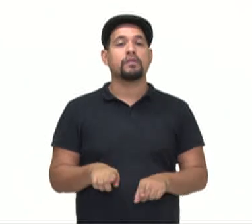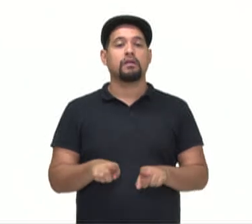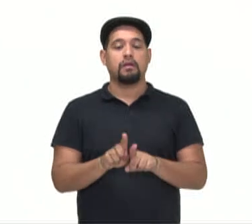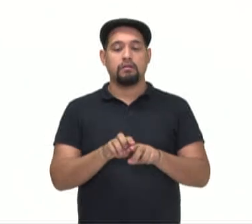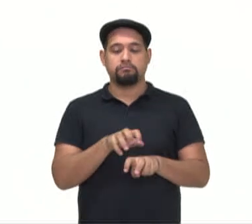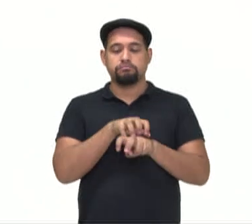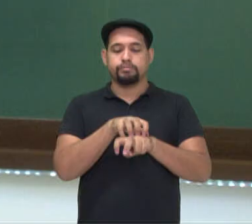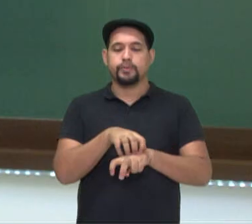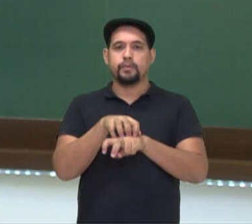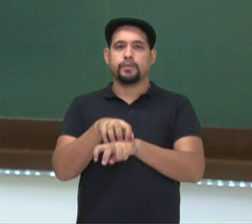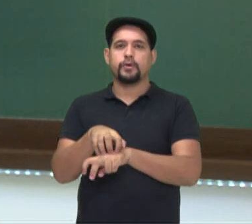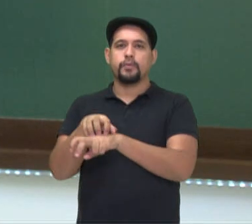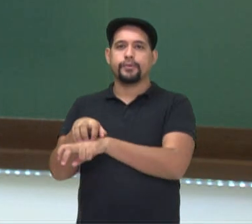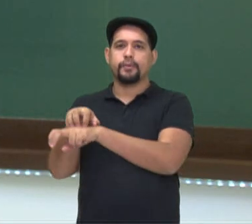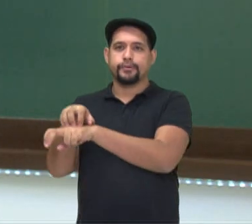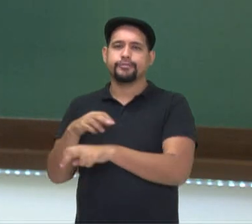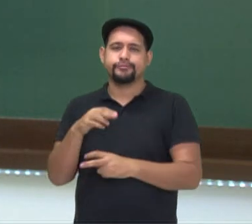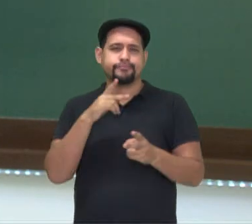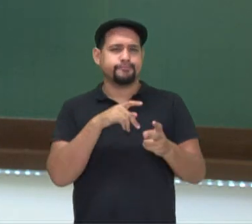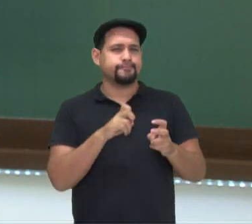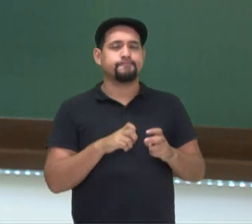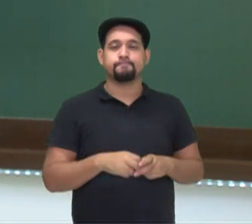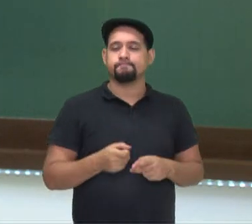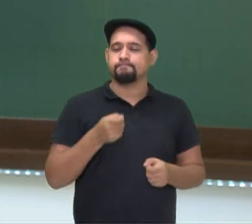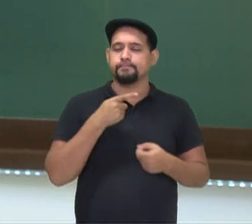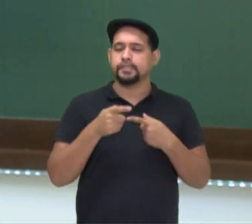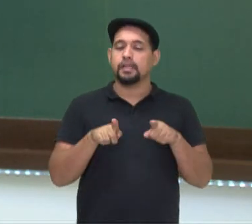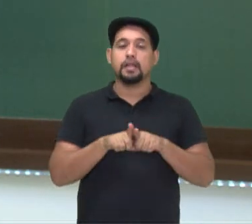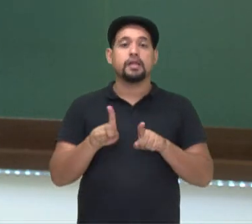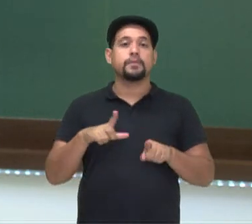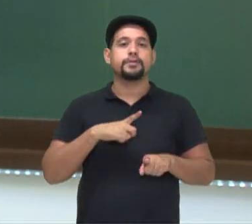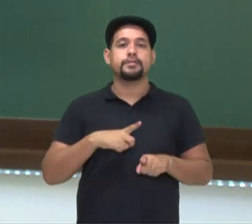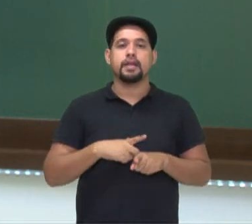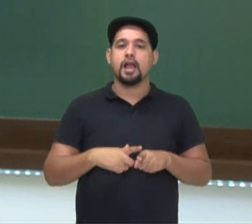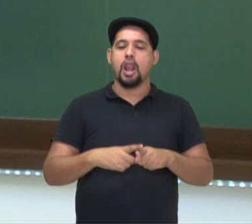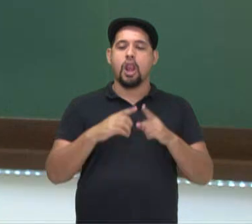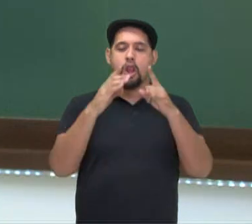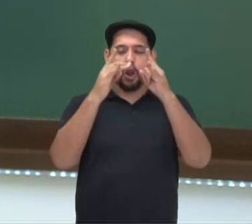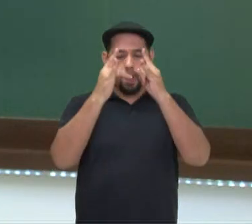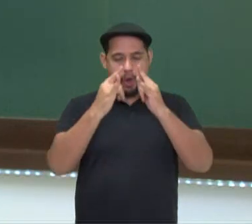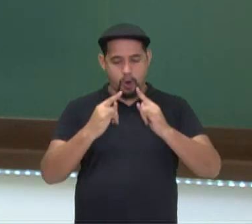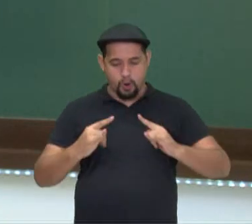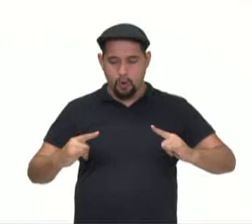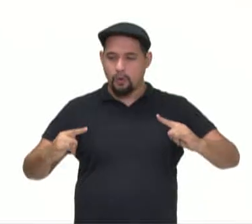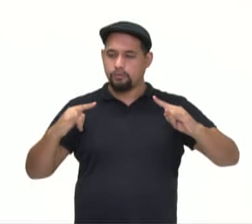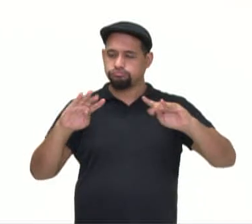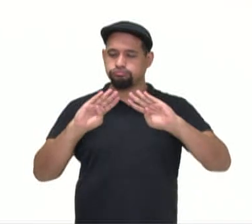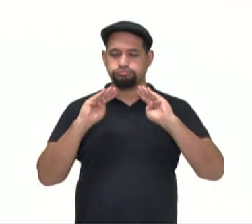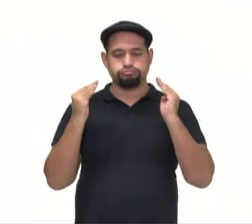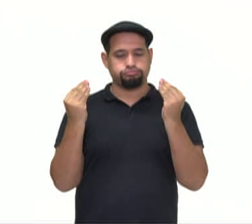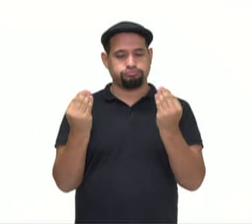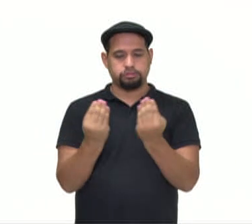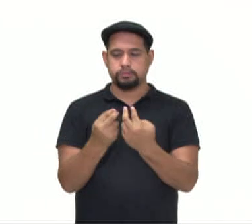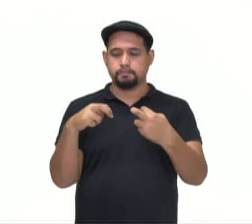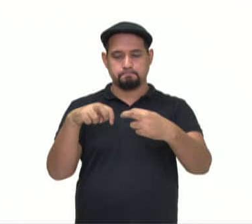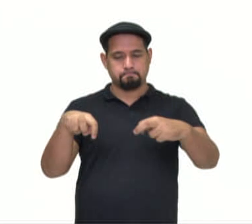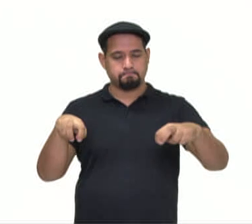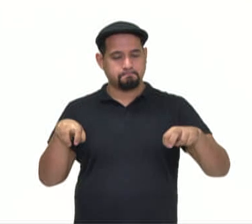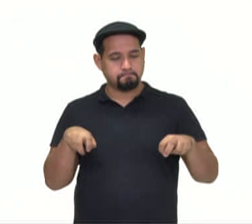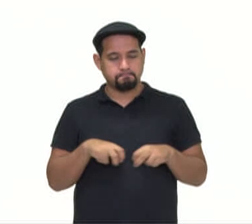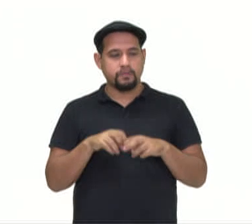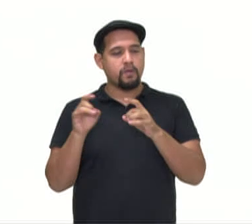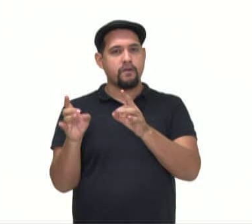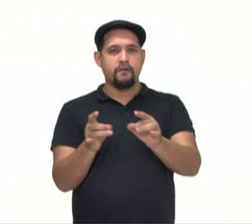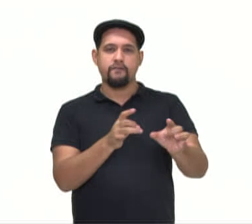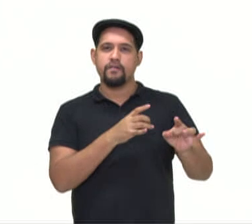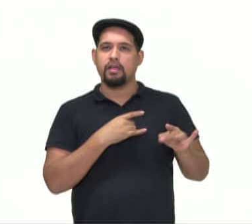apresentações, como a gente viu na Comédia dell'arte. Depois passam a ter a lona montada e desmontada, com cercas, bilheterias para vender